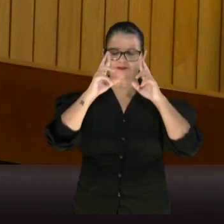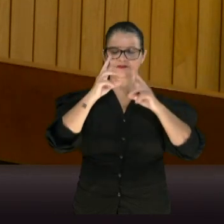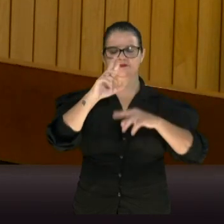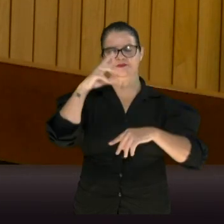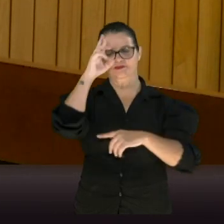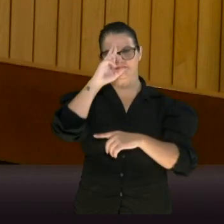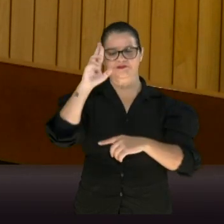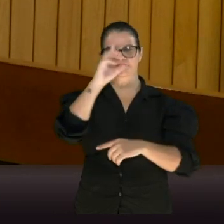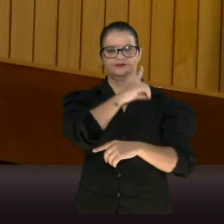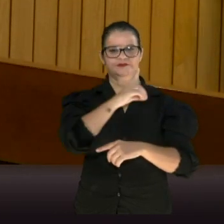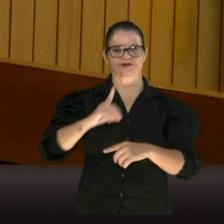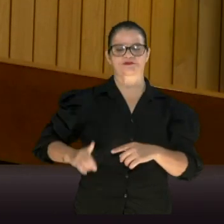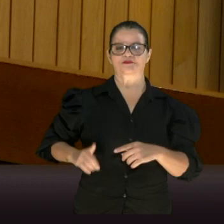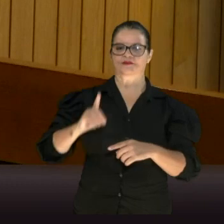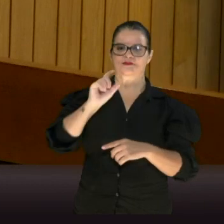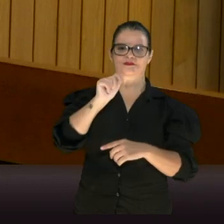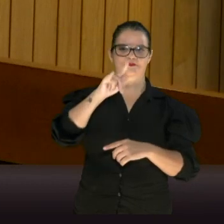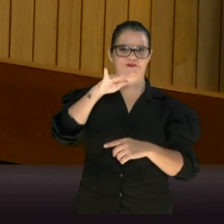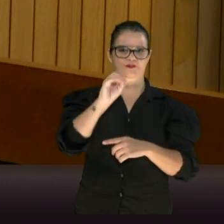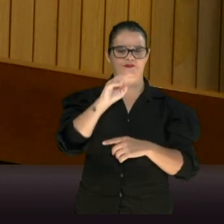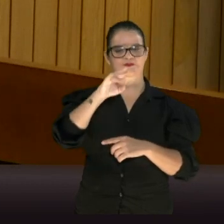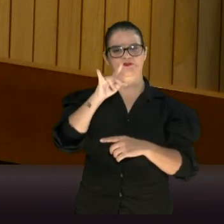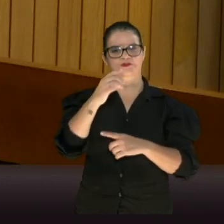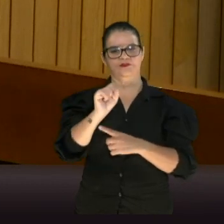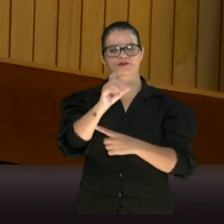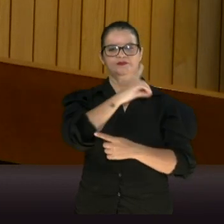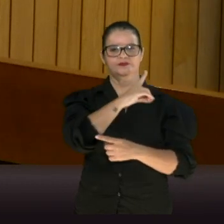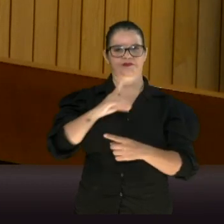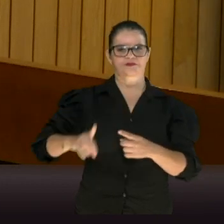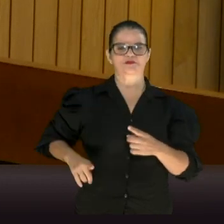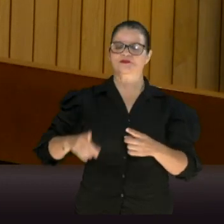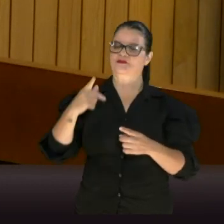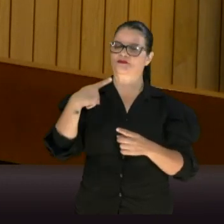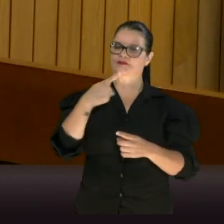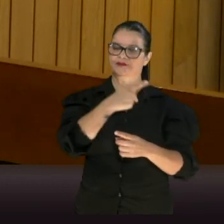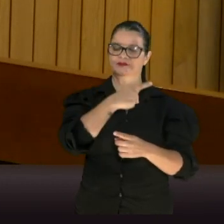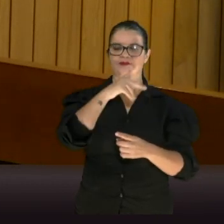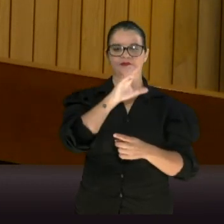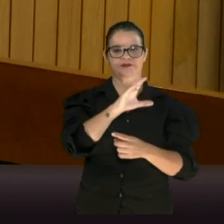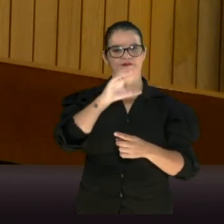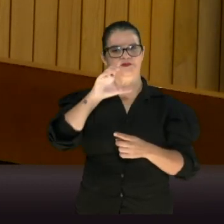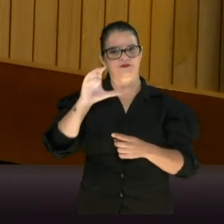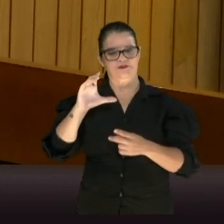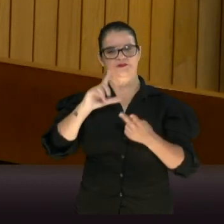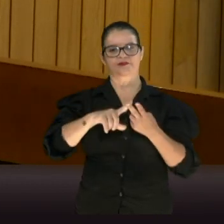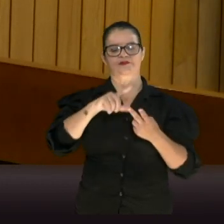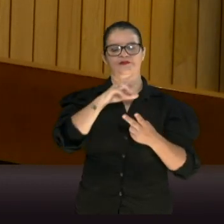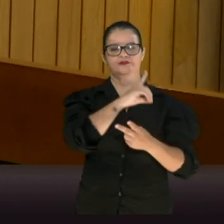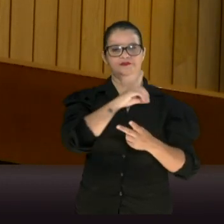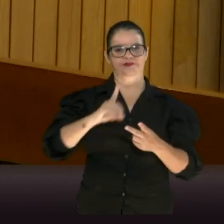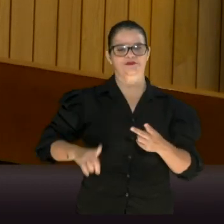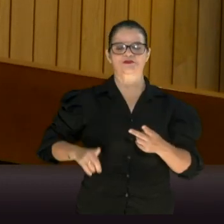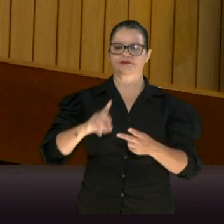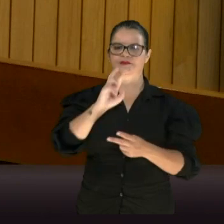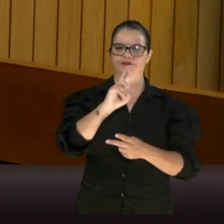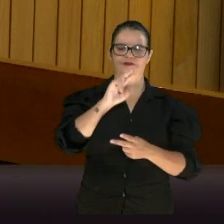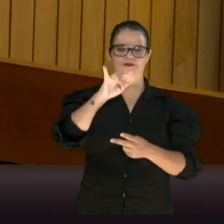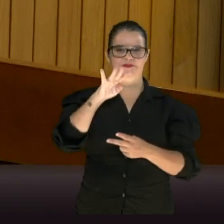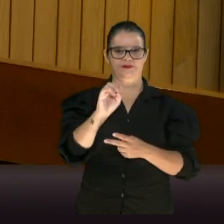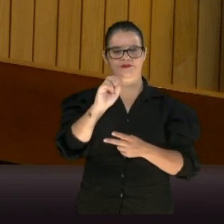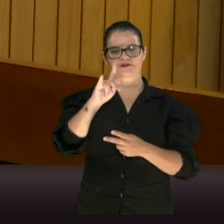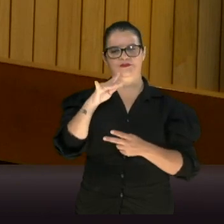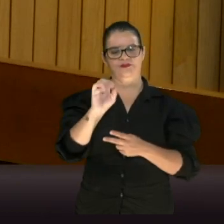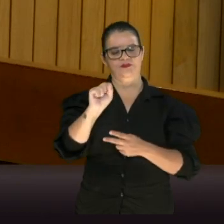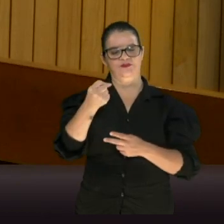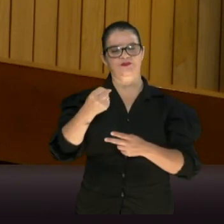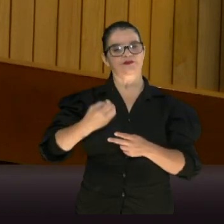deputado Antônio Moraes, deputado pastor Cleito Colles, deputado Renato Antunes, já presente nesta reunião